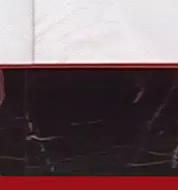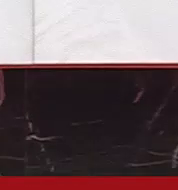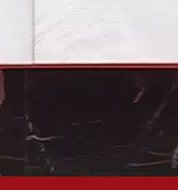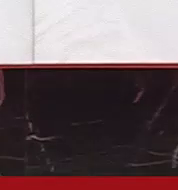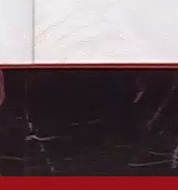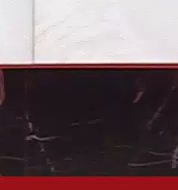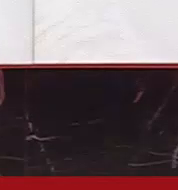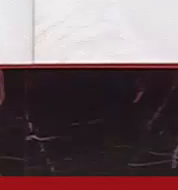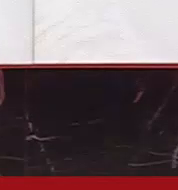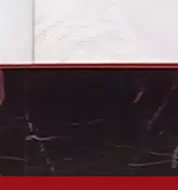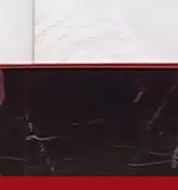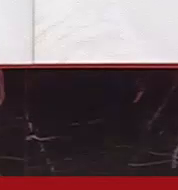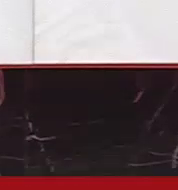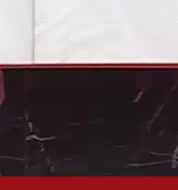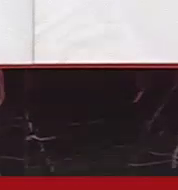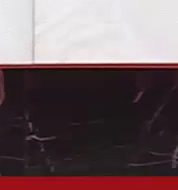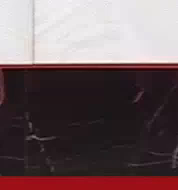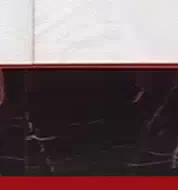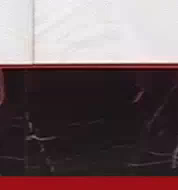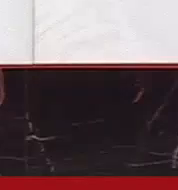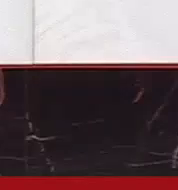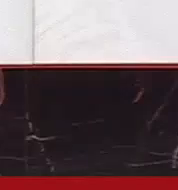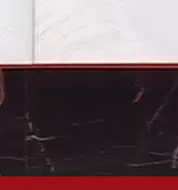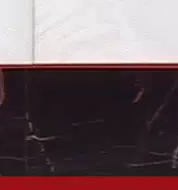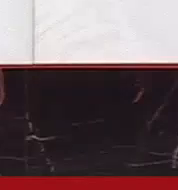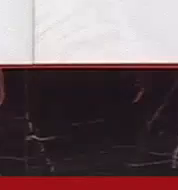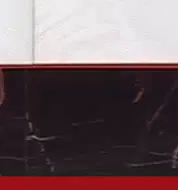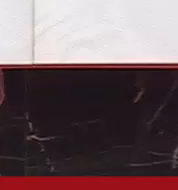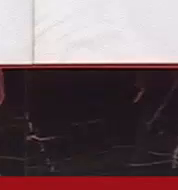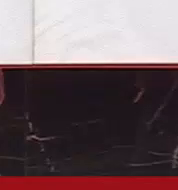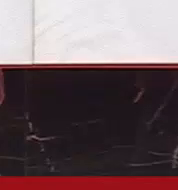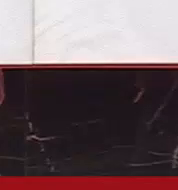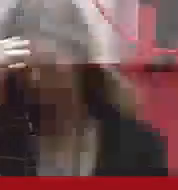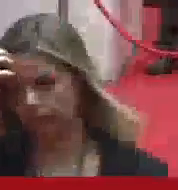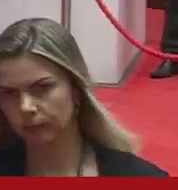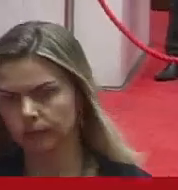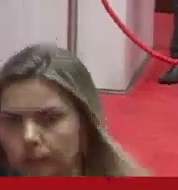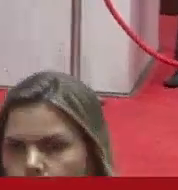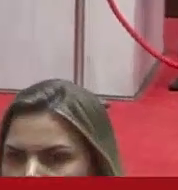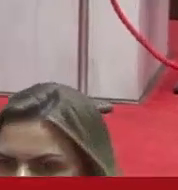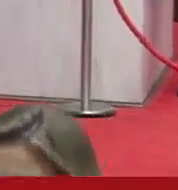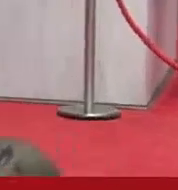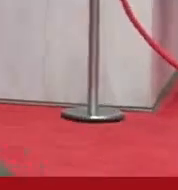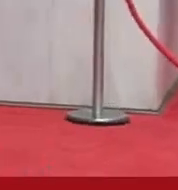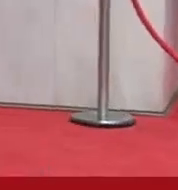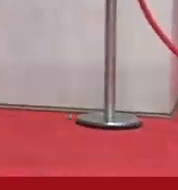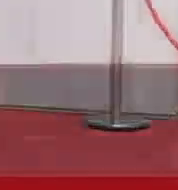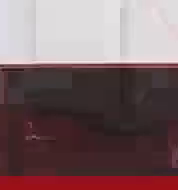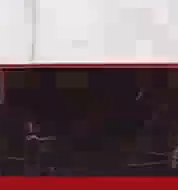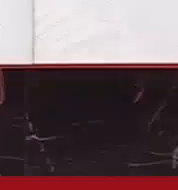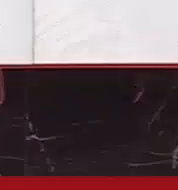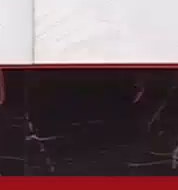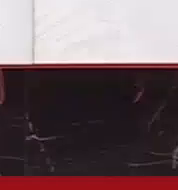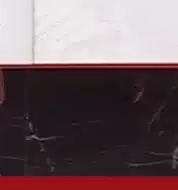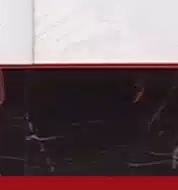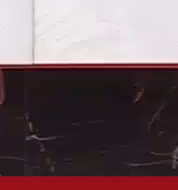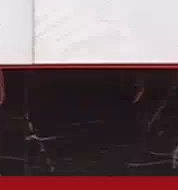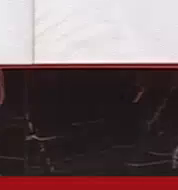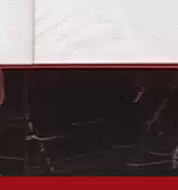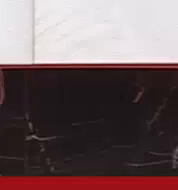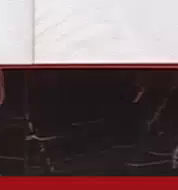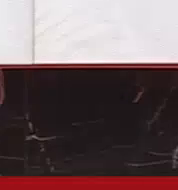1979. Ao homenageá-la, a Assembleia Legislativa de Minas Gerais reconhece e enaltece